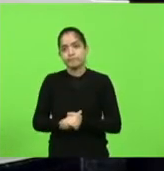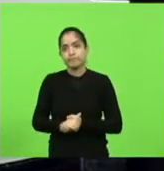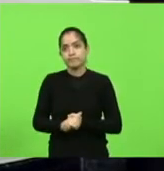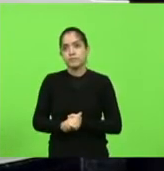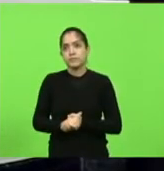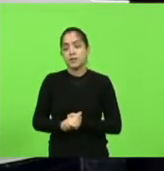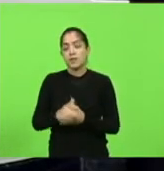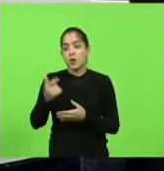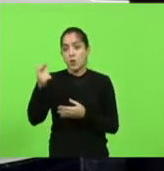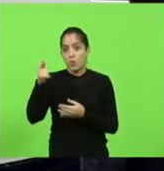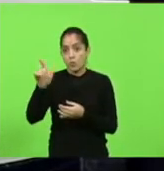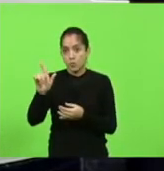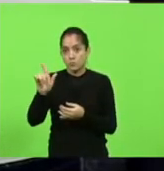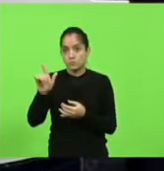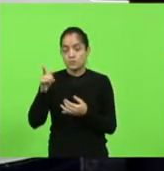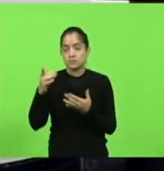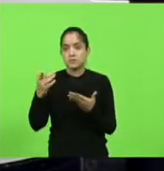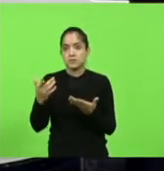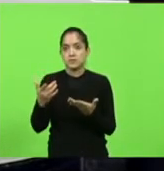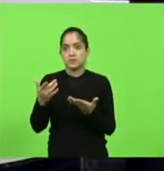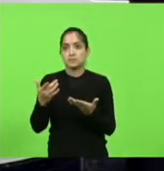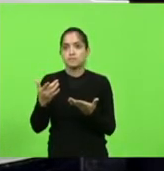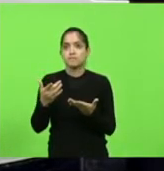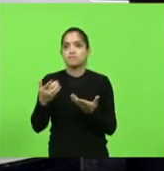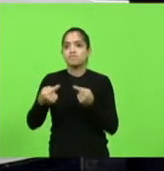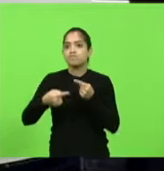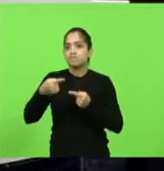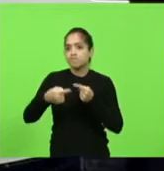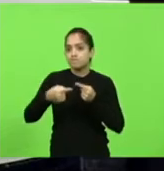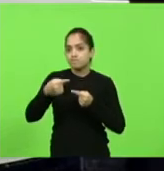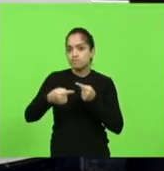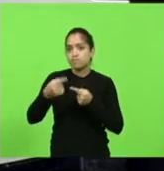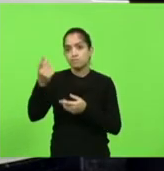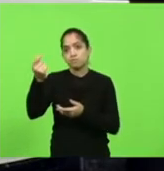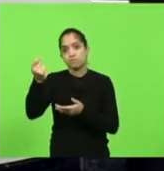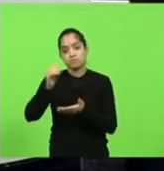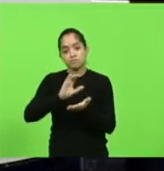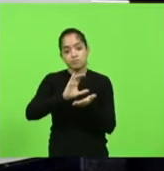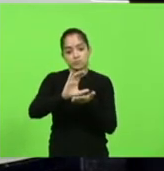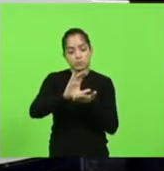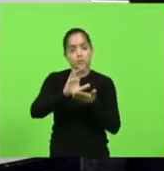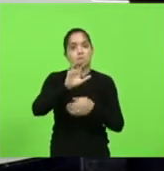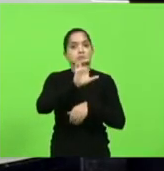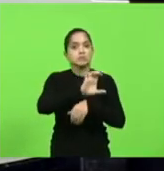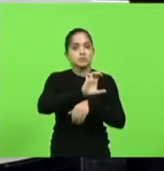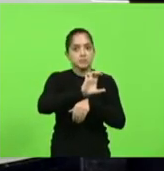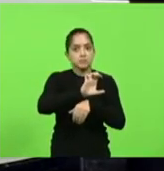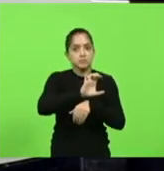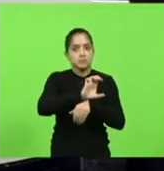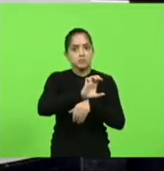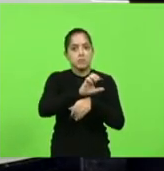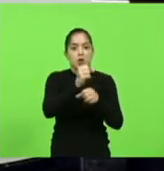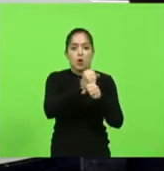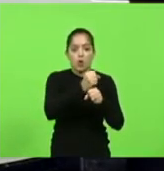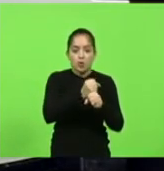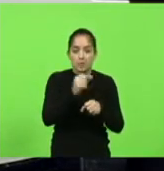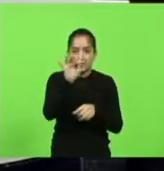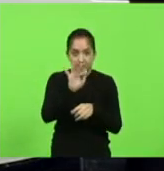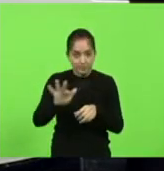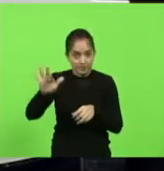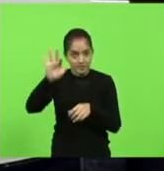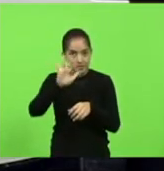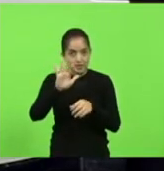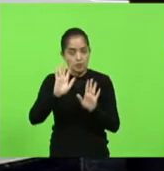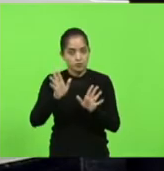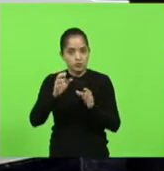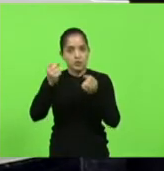outra questão que eu queria abordar, a questão dos recursos estaduais para as obras federais, foi falado aqui